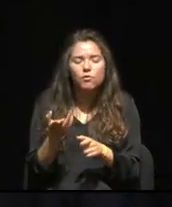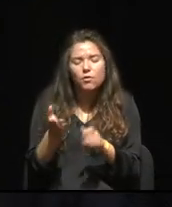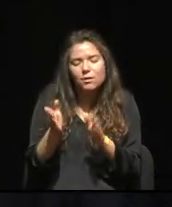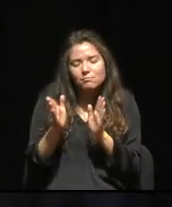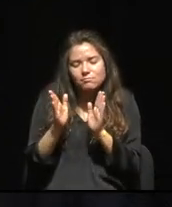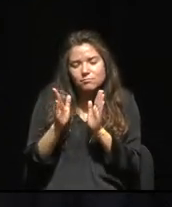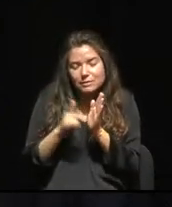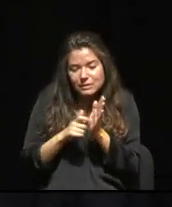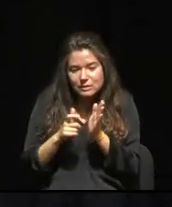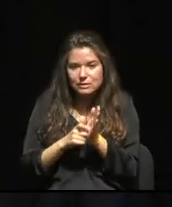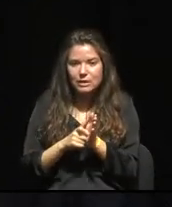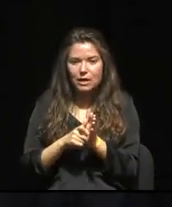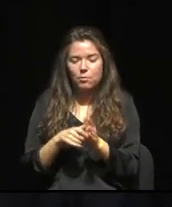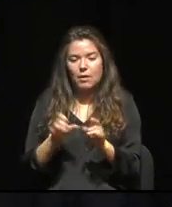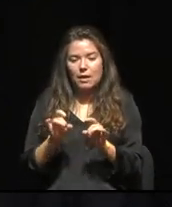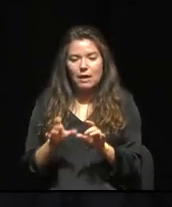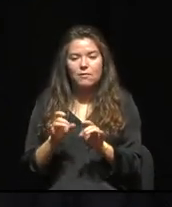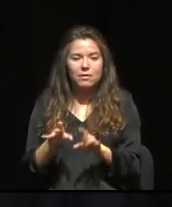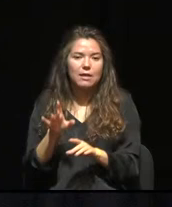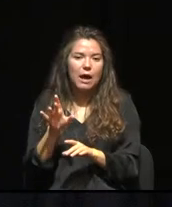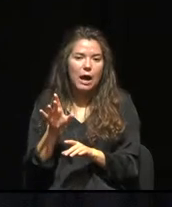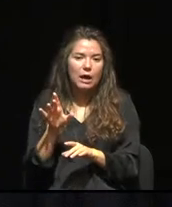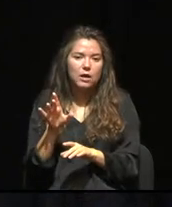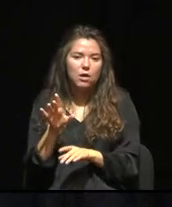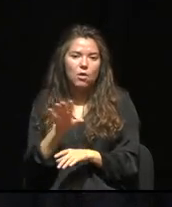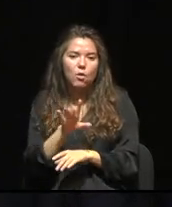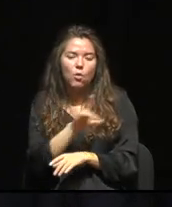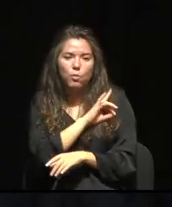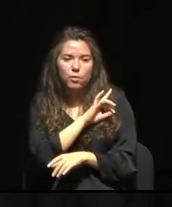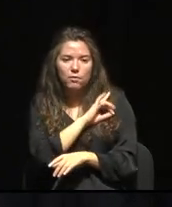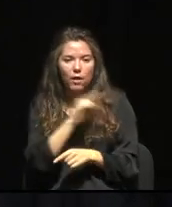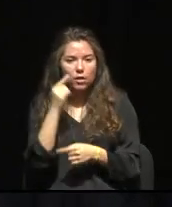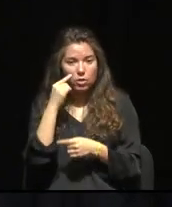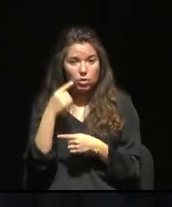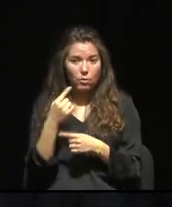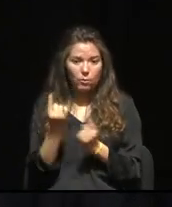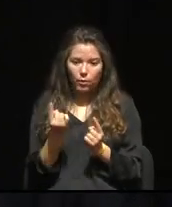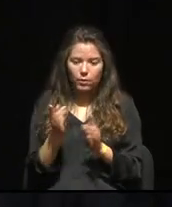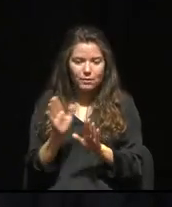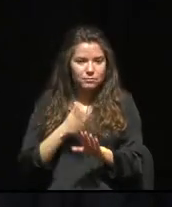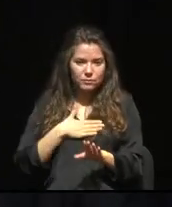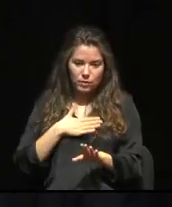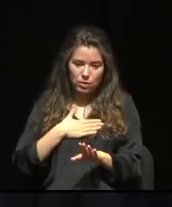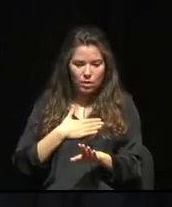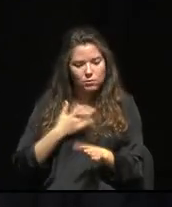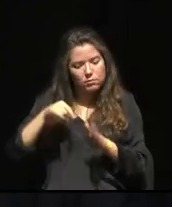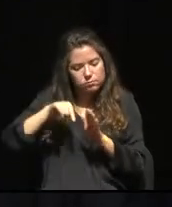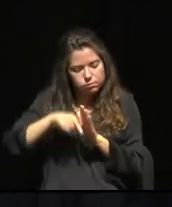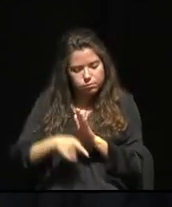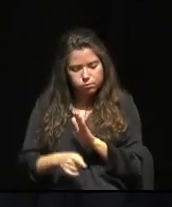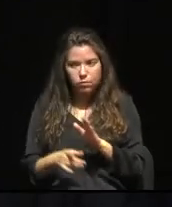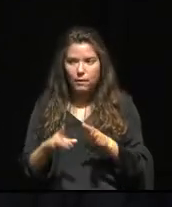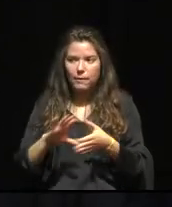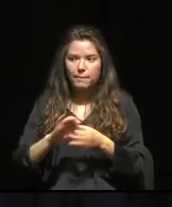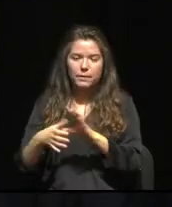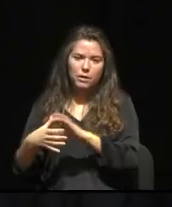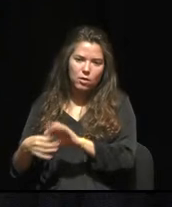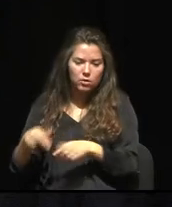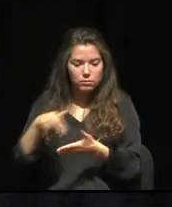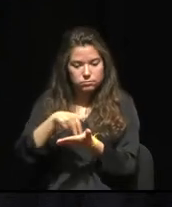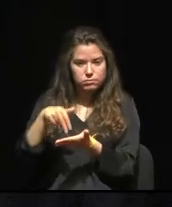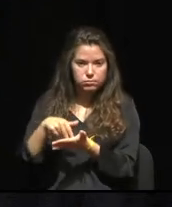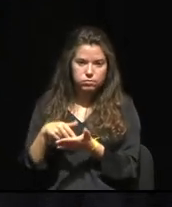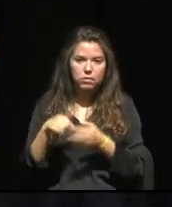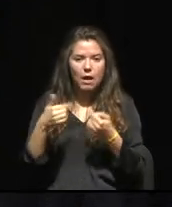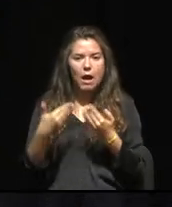travar mais uma privatização do espaço público caminhávamos no sentido e aprofundar a lógica infelizmente tão presente nos dias